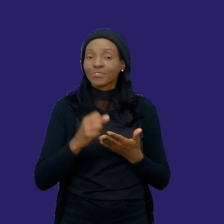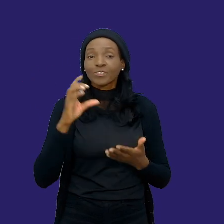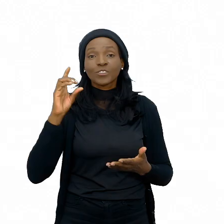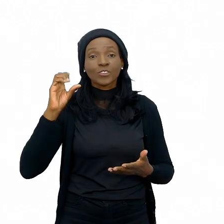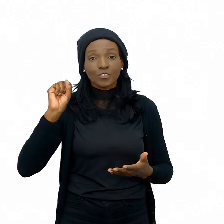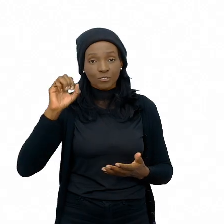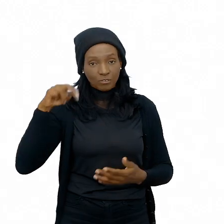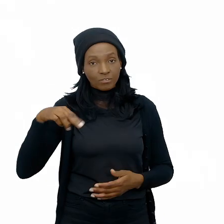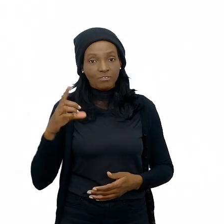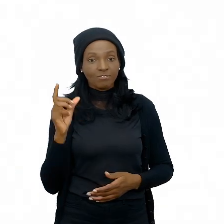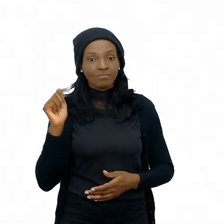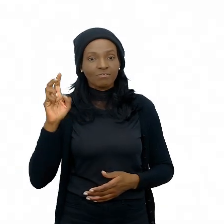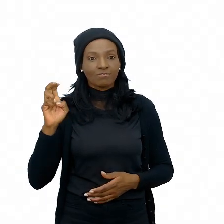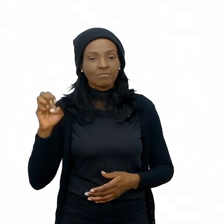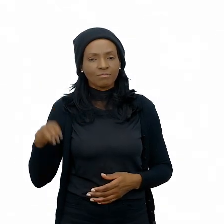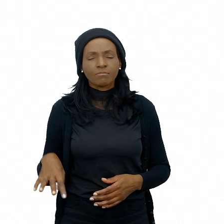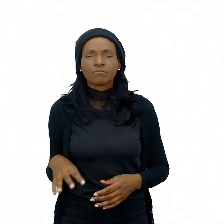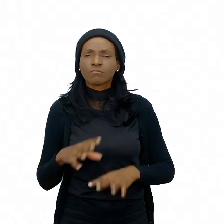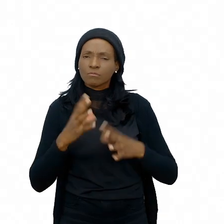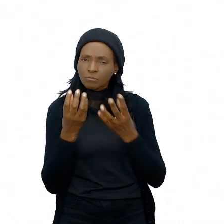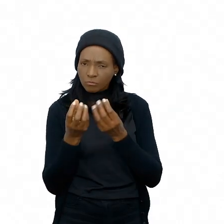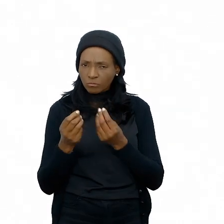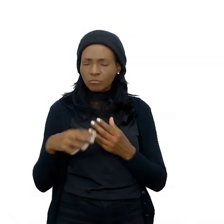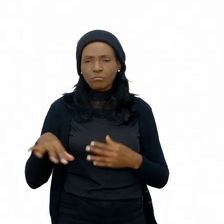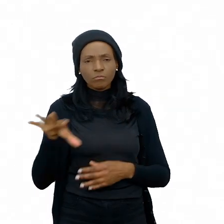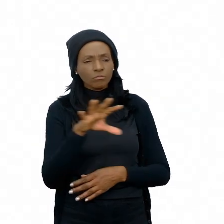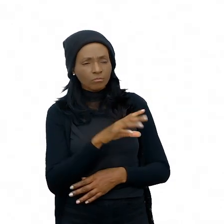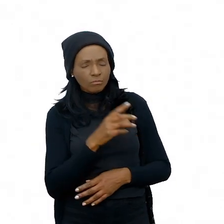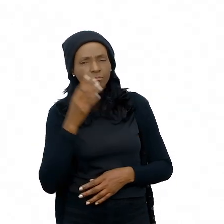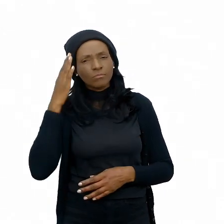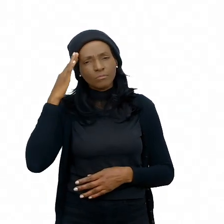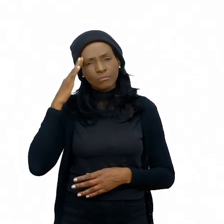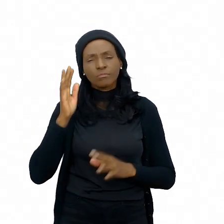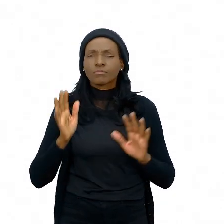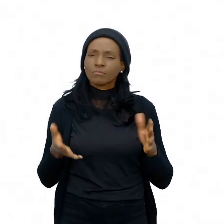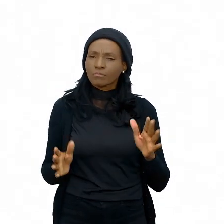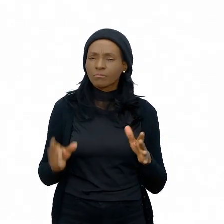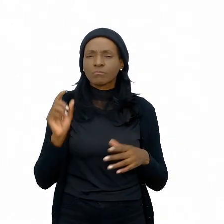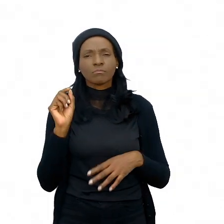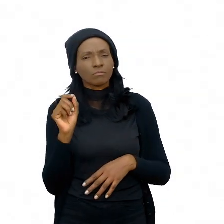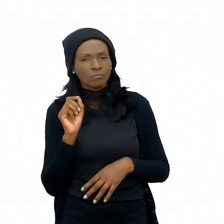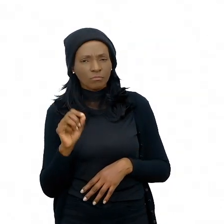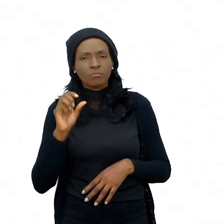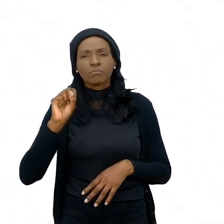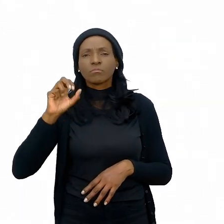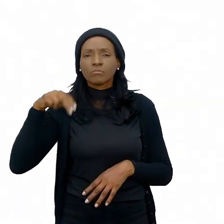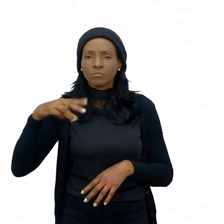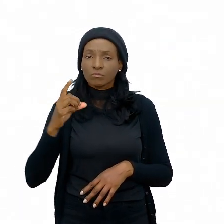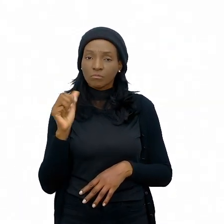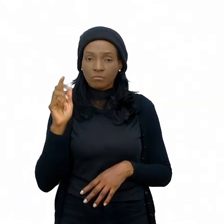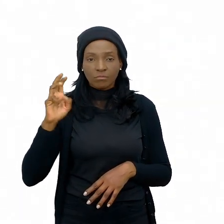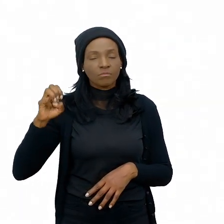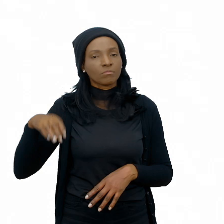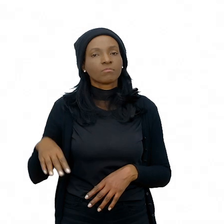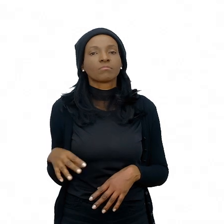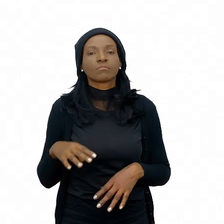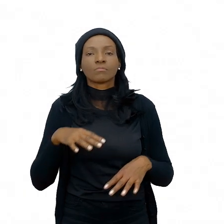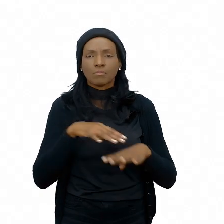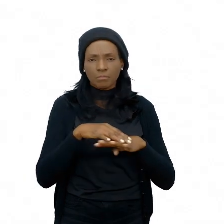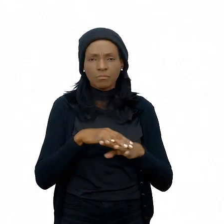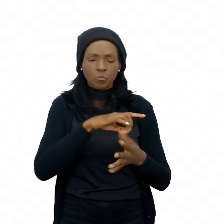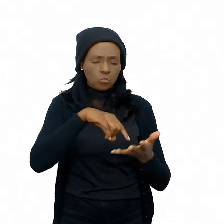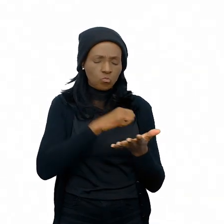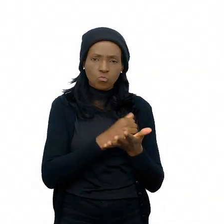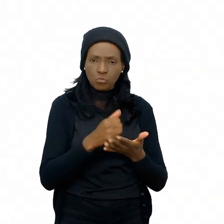sondagem. Muitos de vocês já ouviram falar sobre a sondagem de matemática e já receberam esse